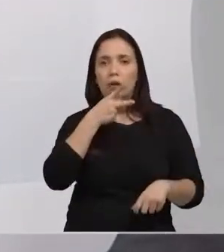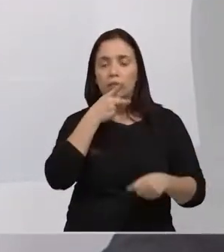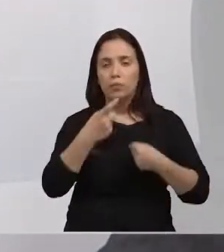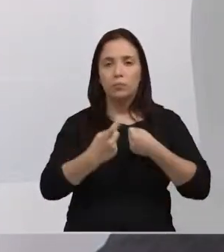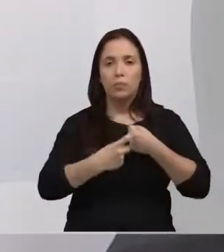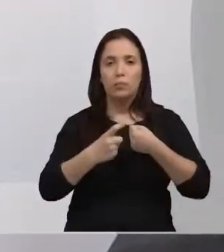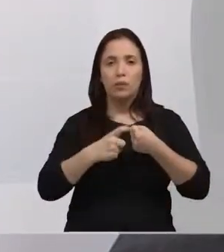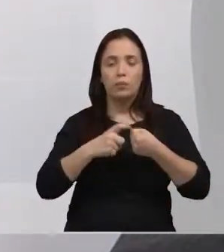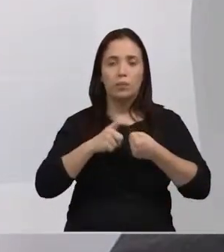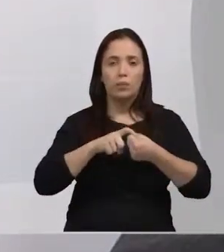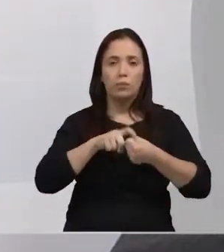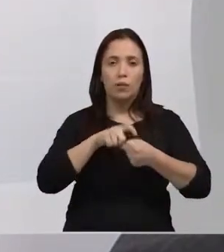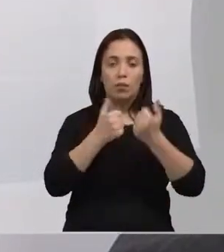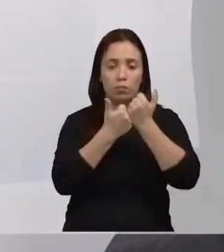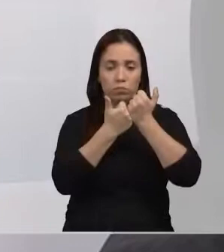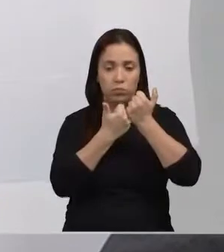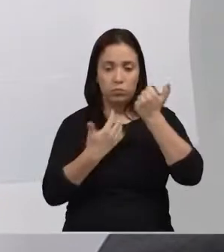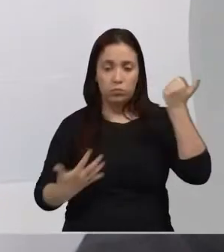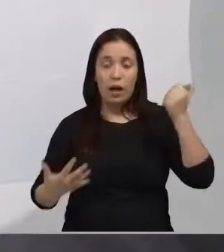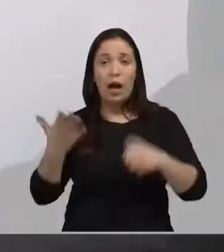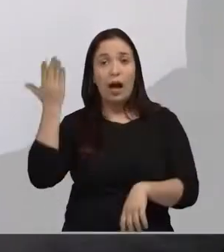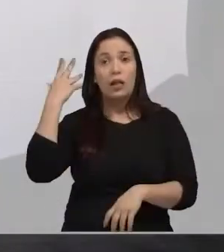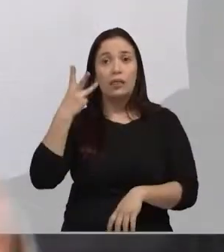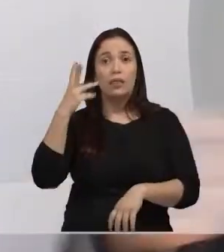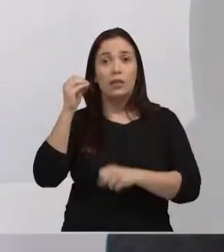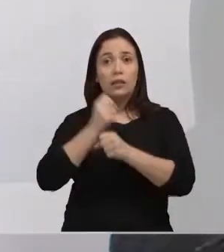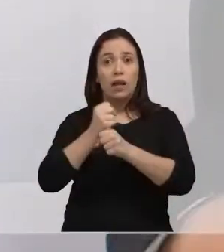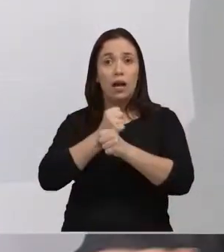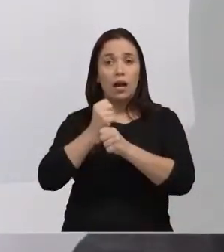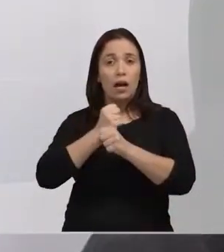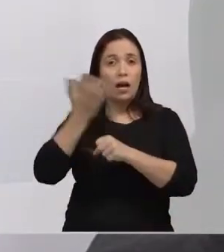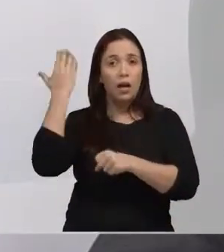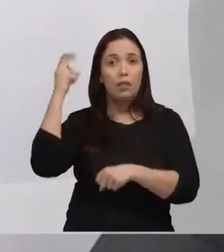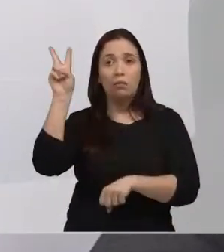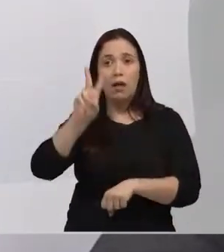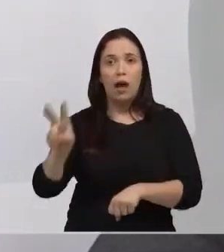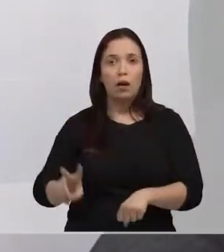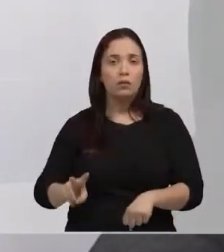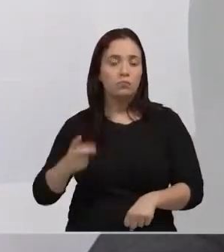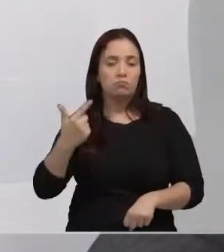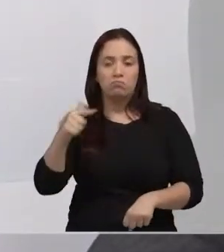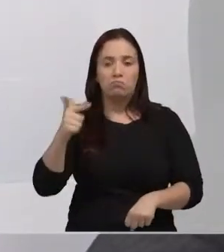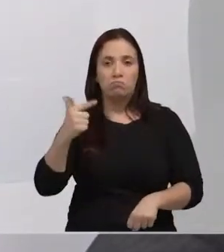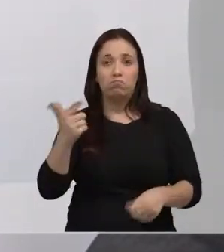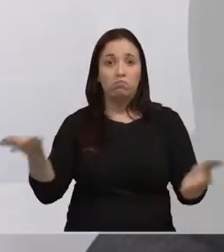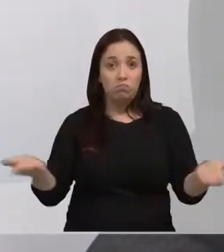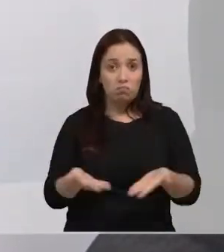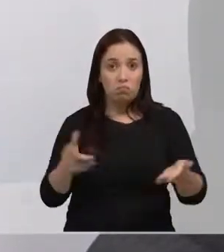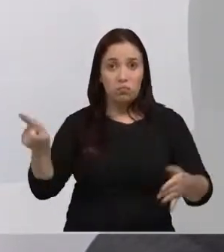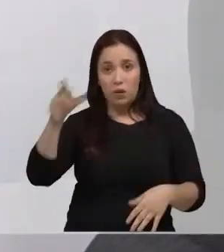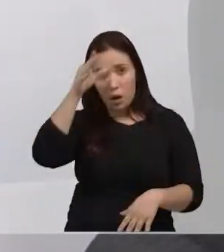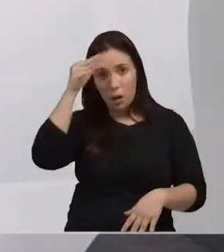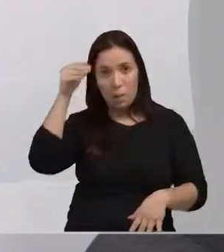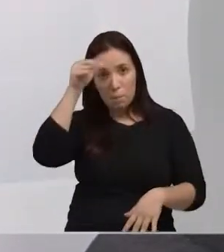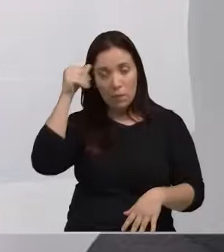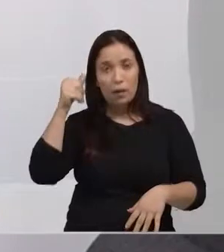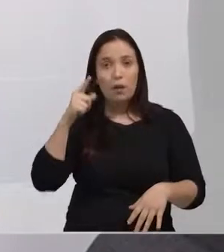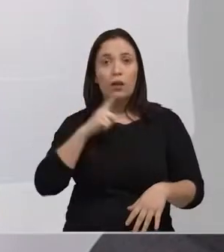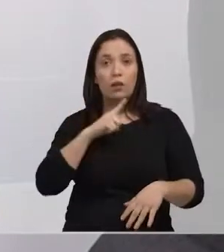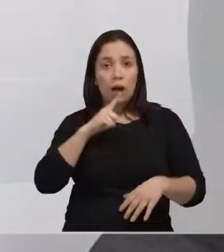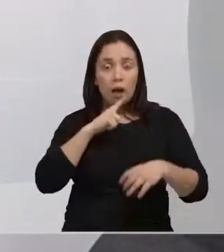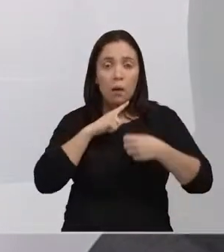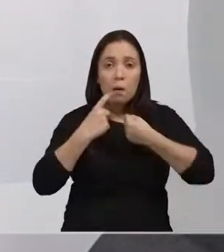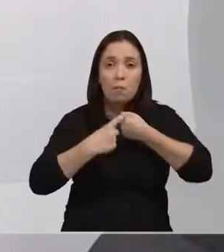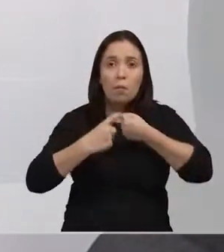apoio da história do Ceará nos últimos 30 anos. Nem Tasso Gereissati tinha tanto aliado no mesmo palanque, quando foi governador,